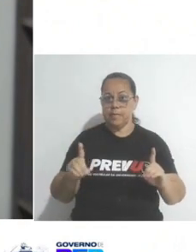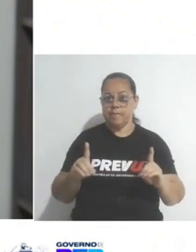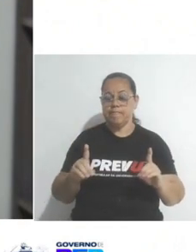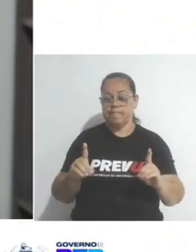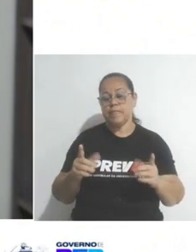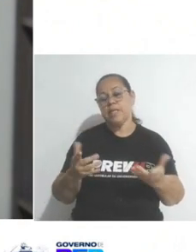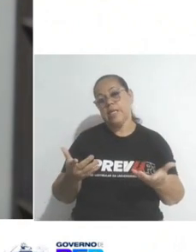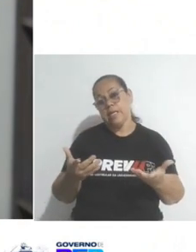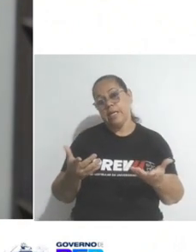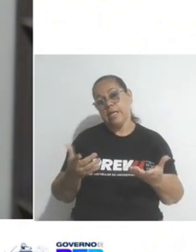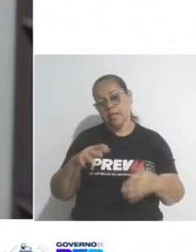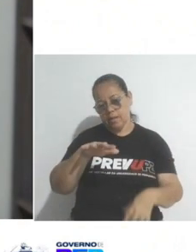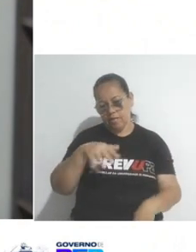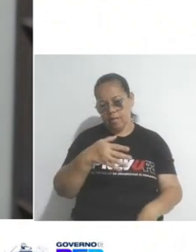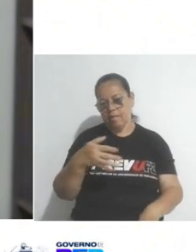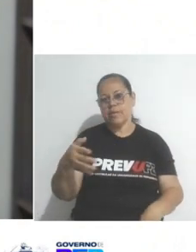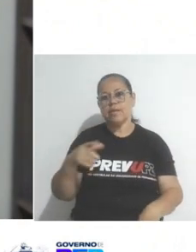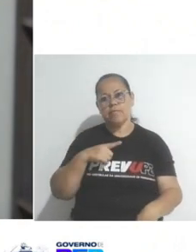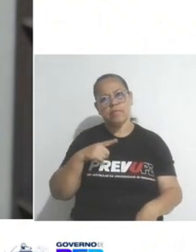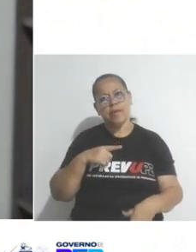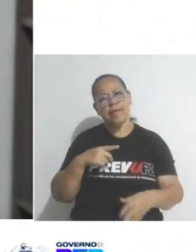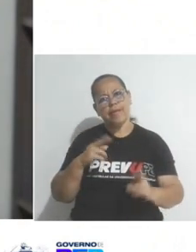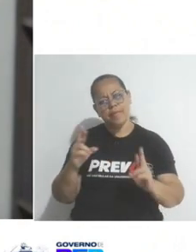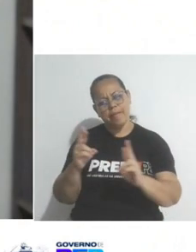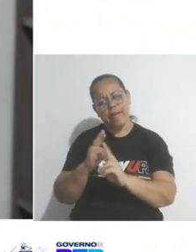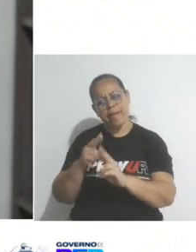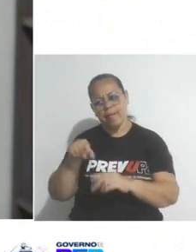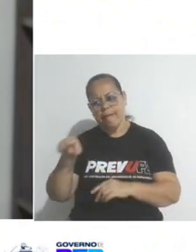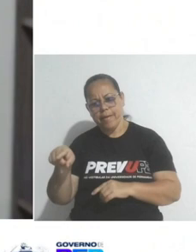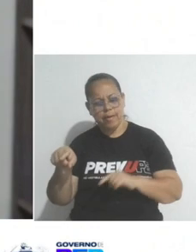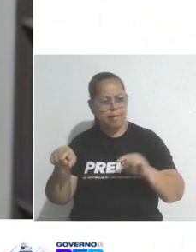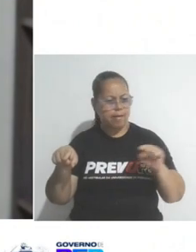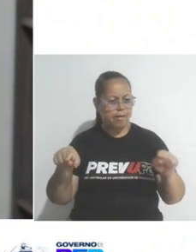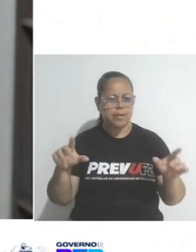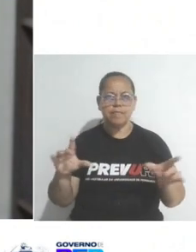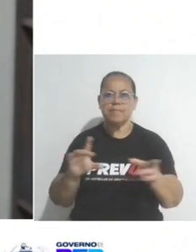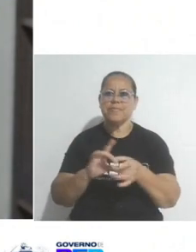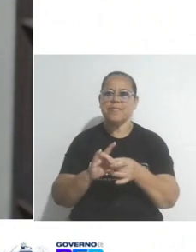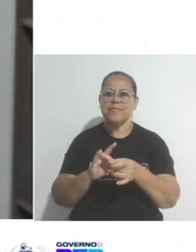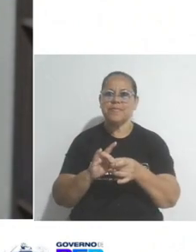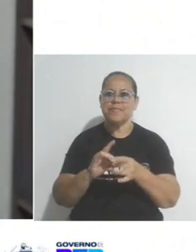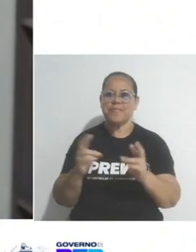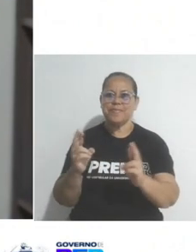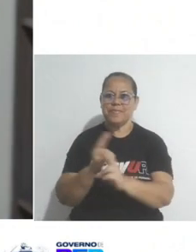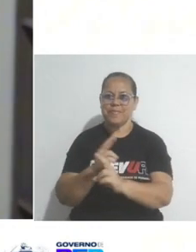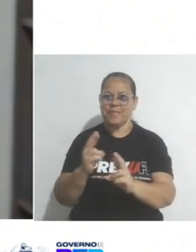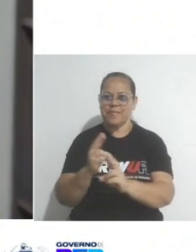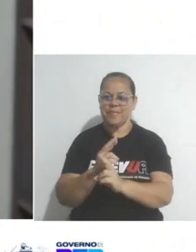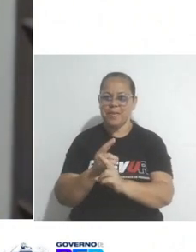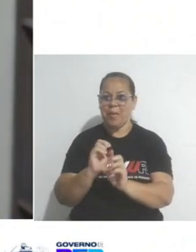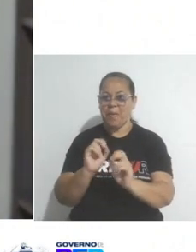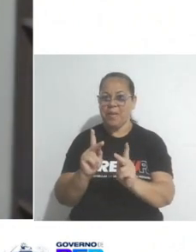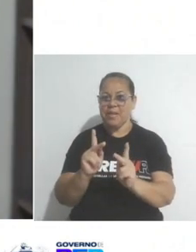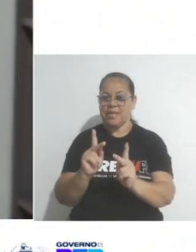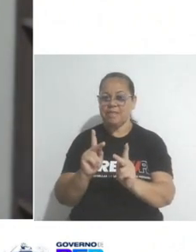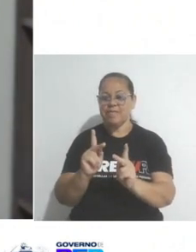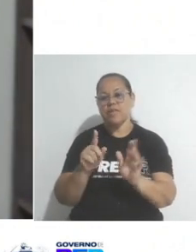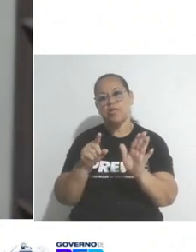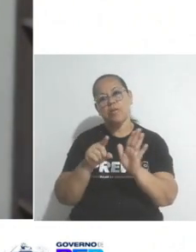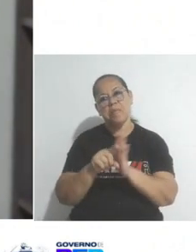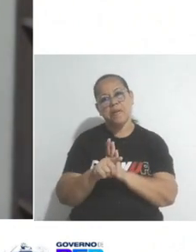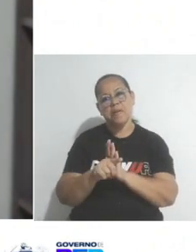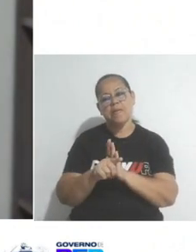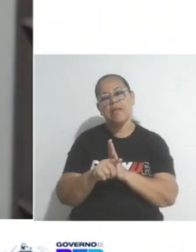a escala permite essa relação do que está no mapa com o que está na realidade ok? então essa é uma questão que